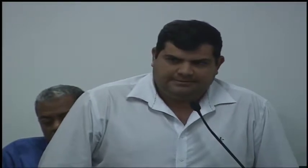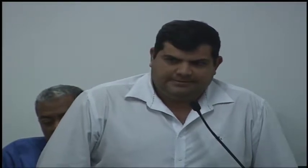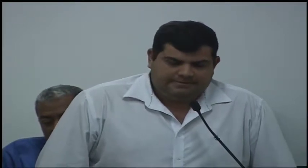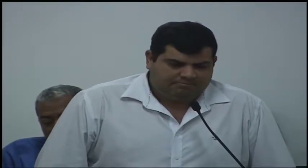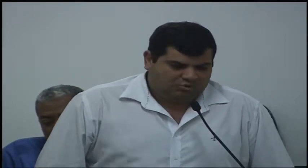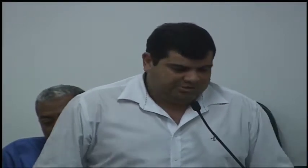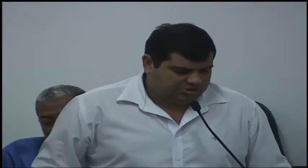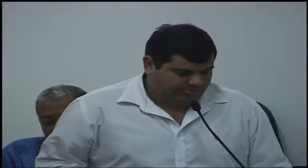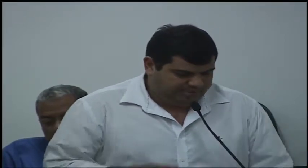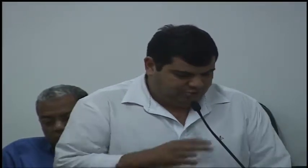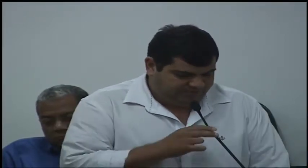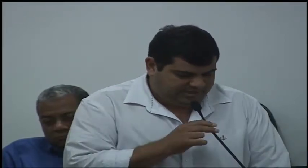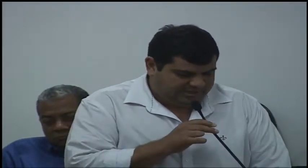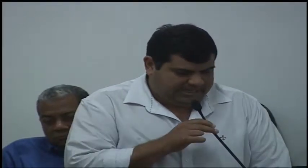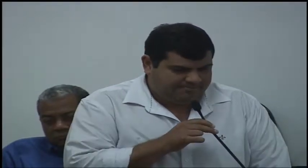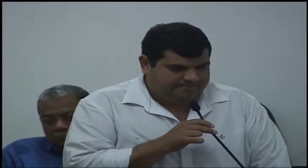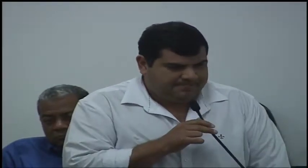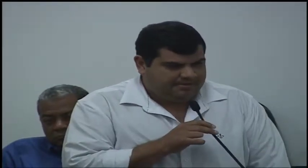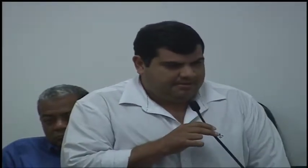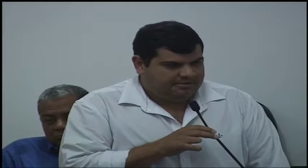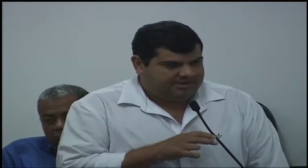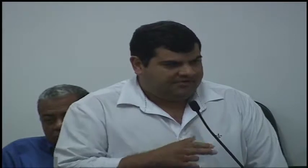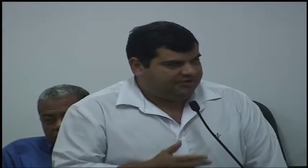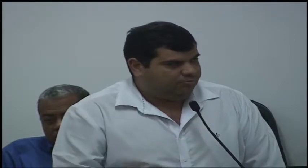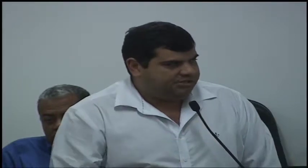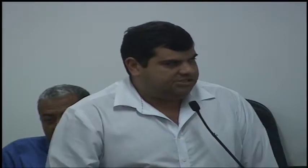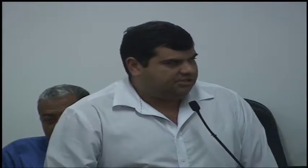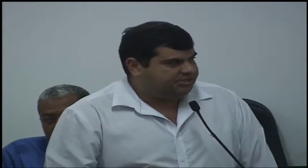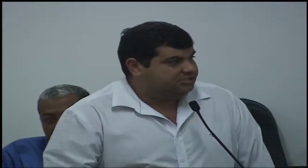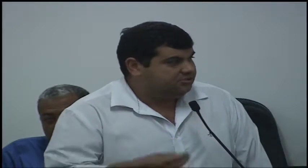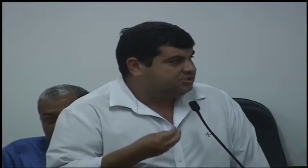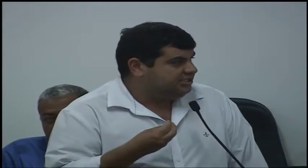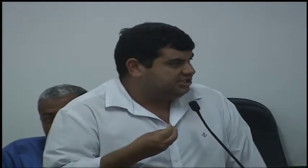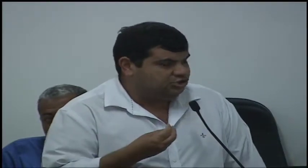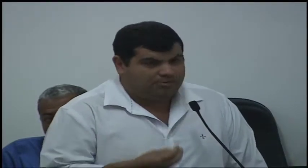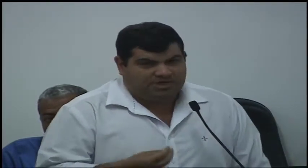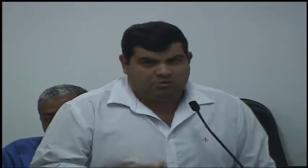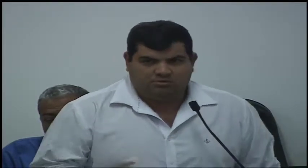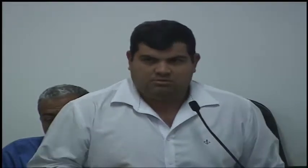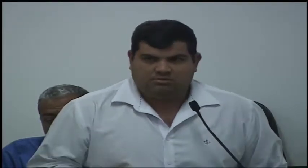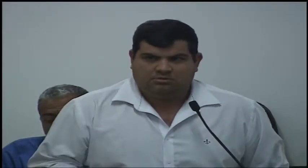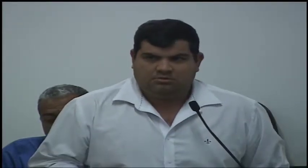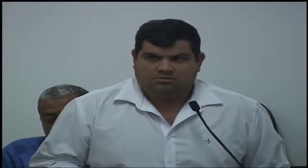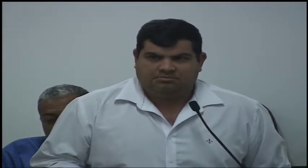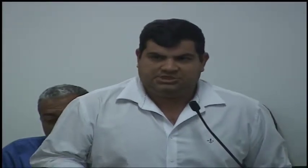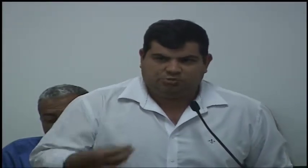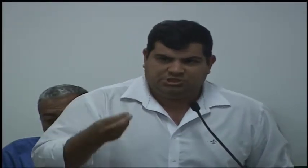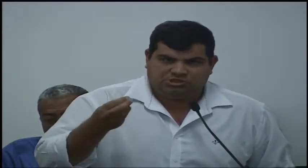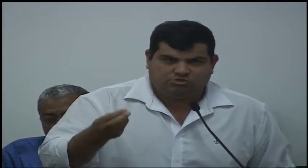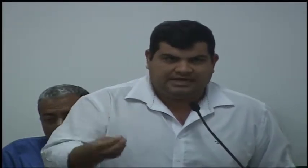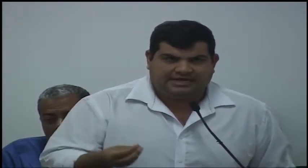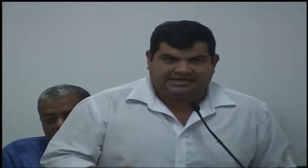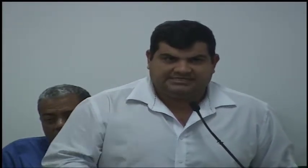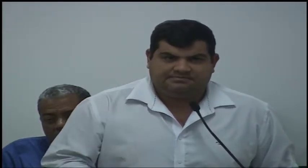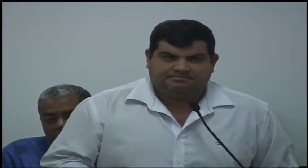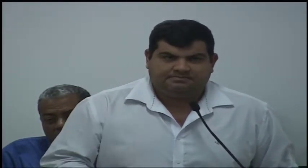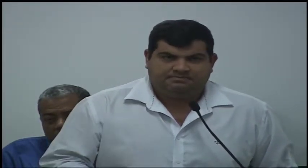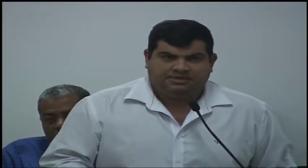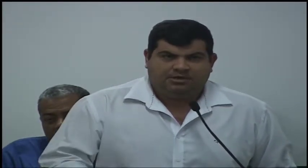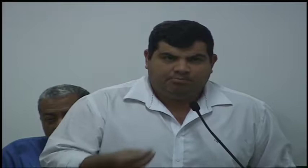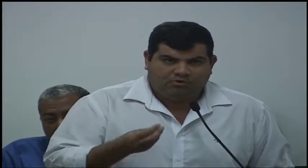lá. Então eu pedi só para justificar, para que fique o pedido, acredito que não seja só meu, mas seja o pedido de toda a